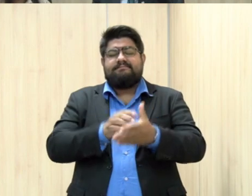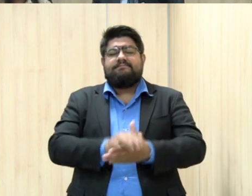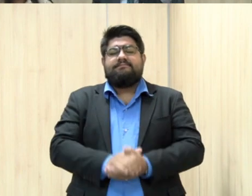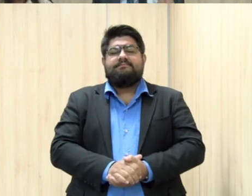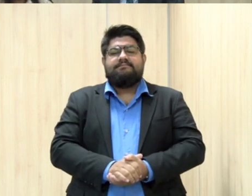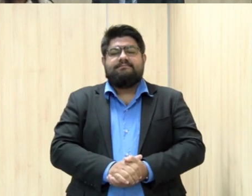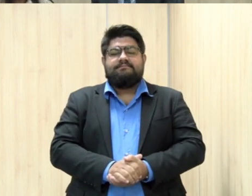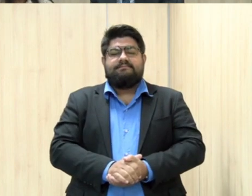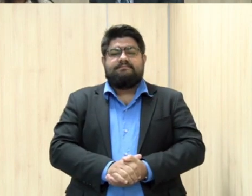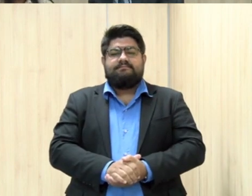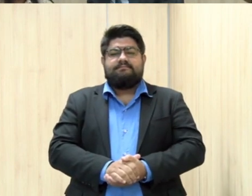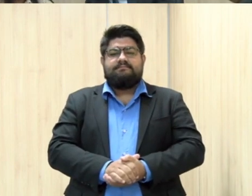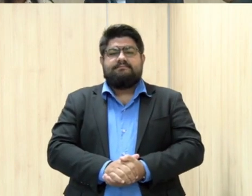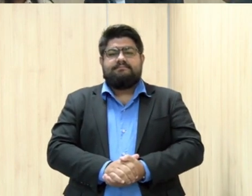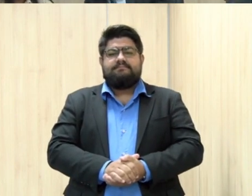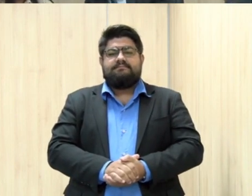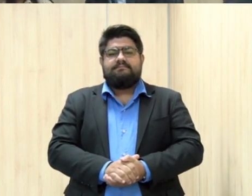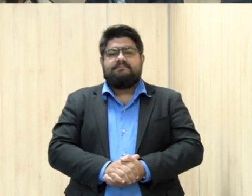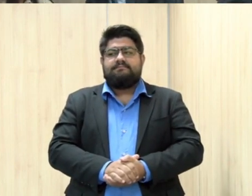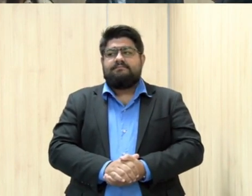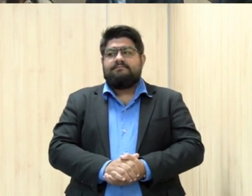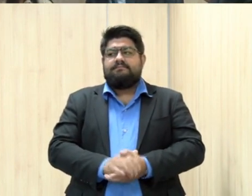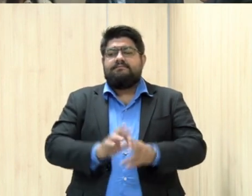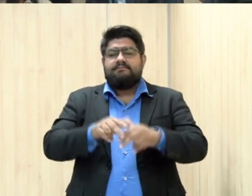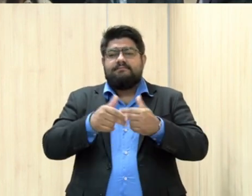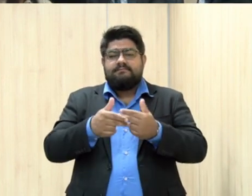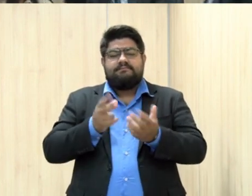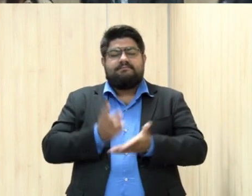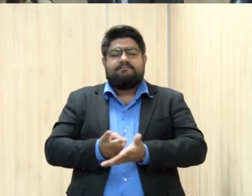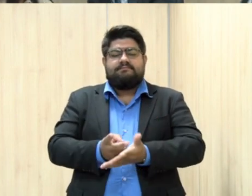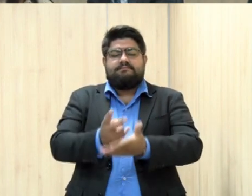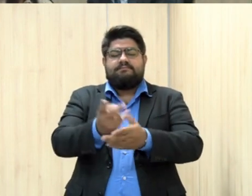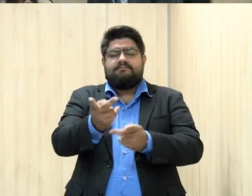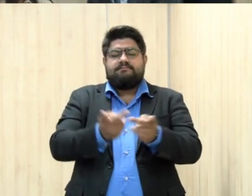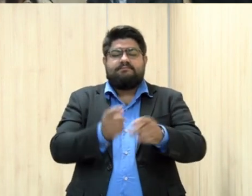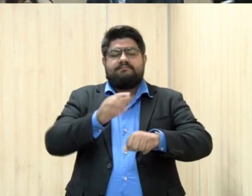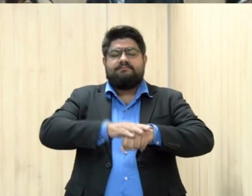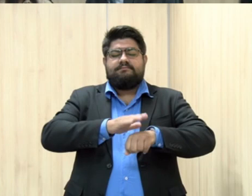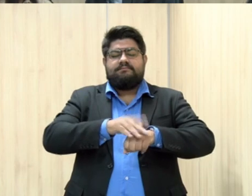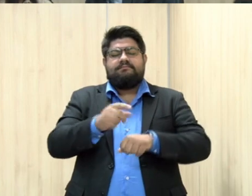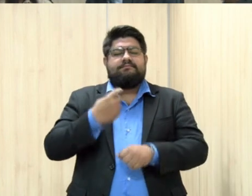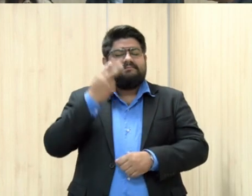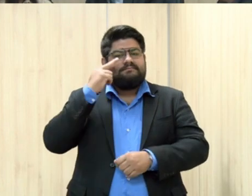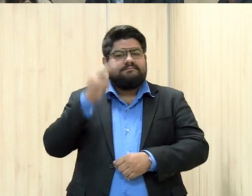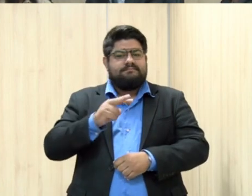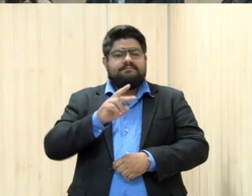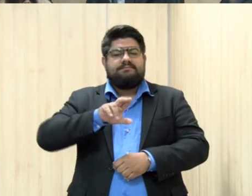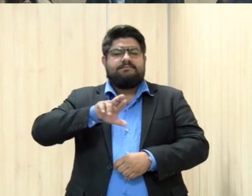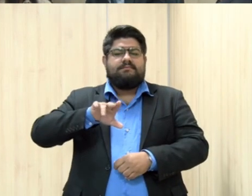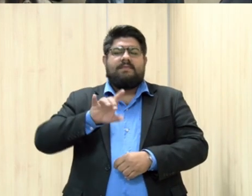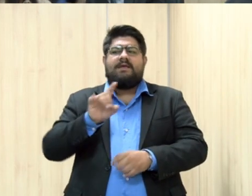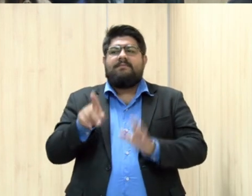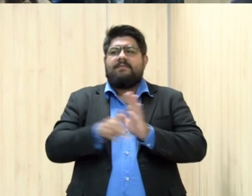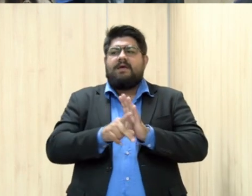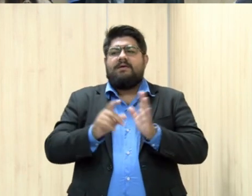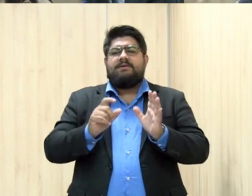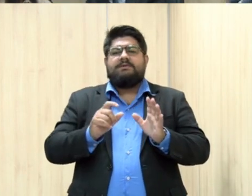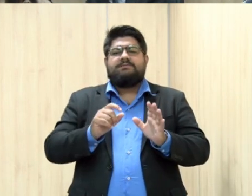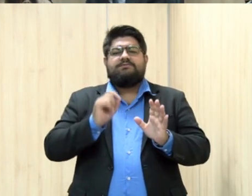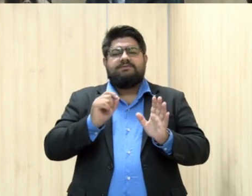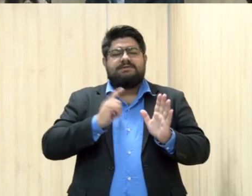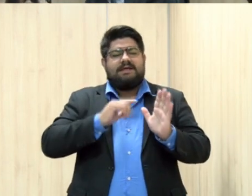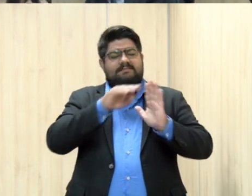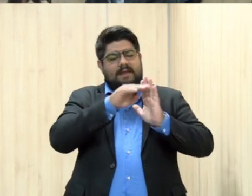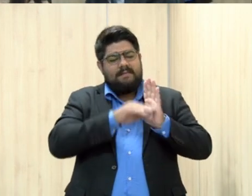para a regular tramitação desse projeto ao meu ver repito não no tocante ao mérito